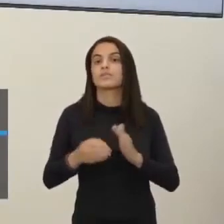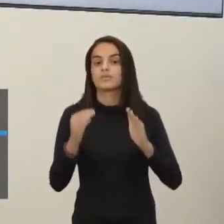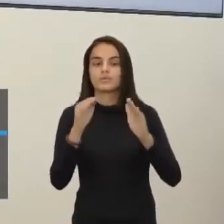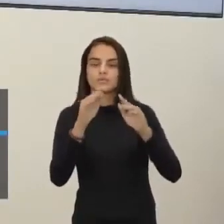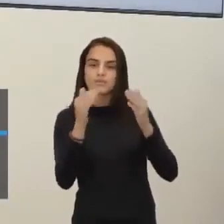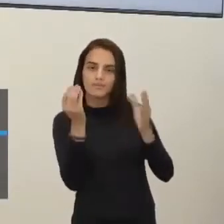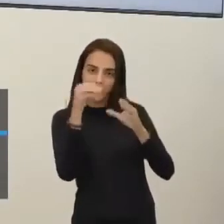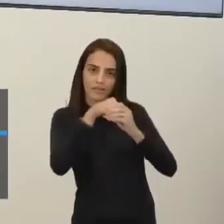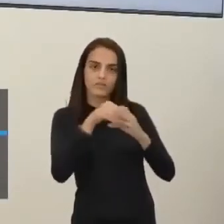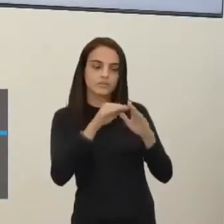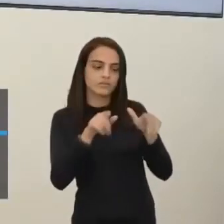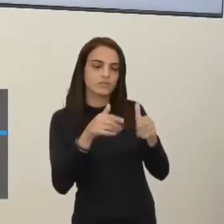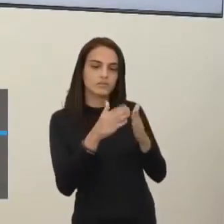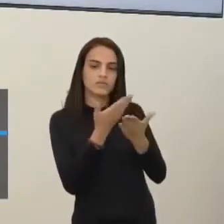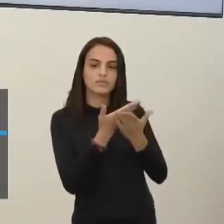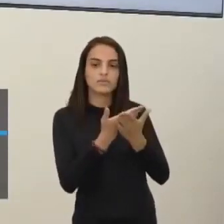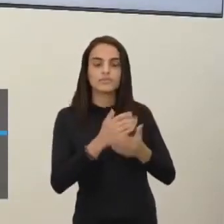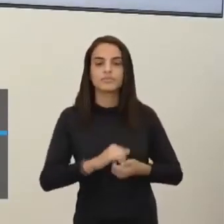aula.